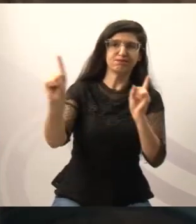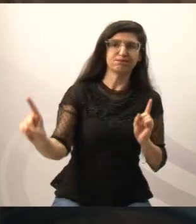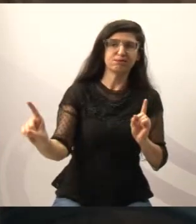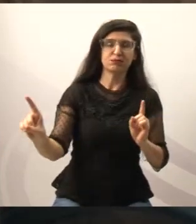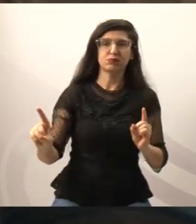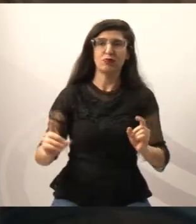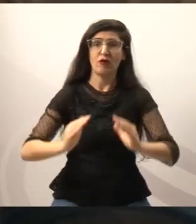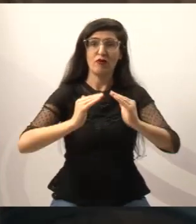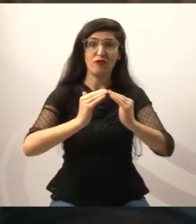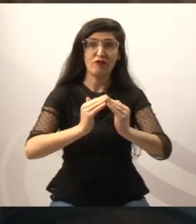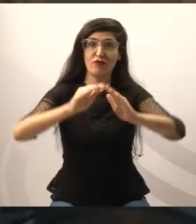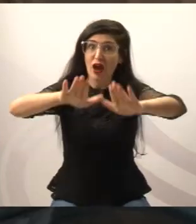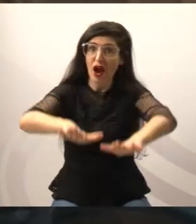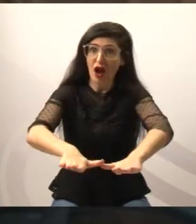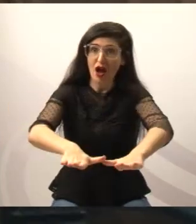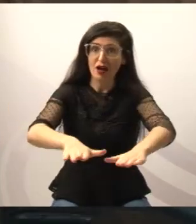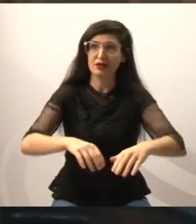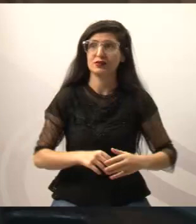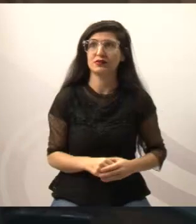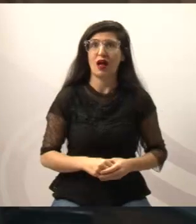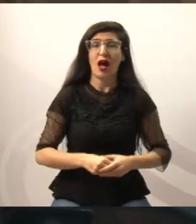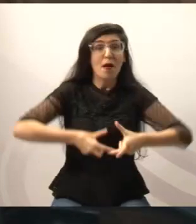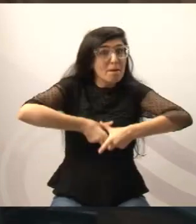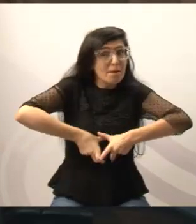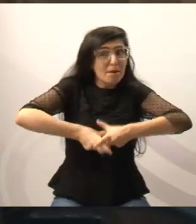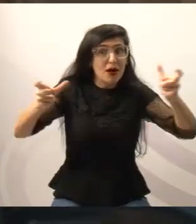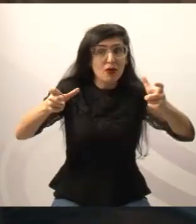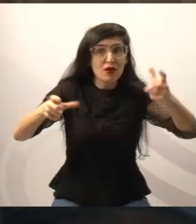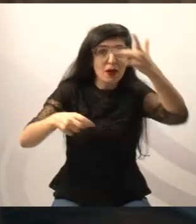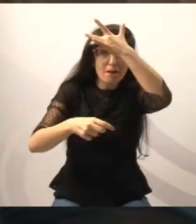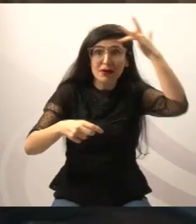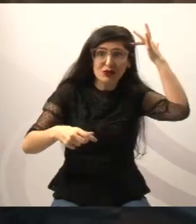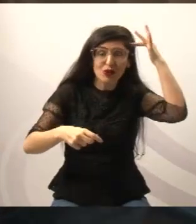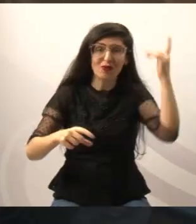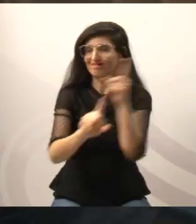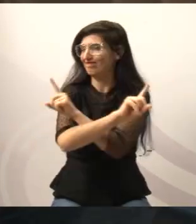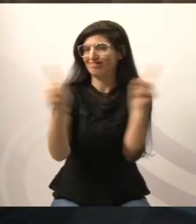social não foi acatado pela população e está diminuindo.